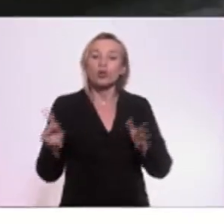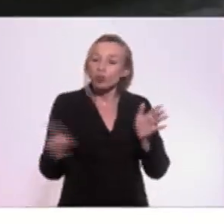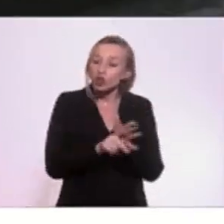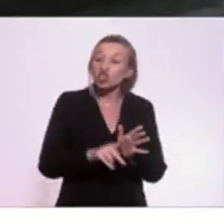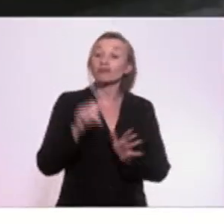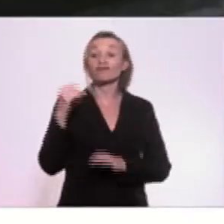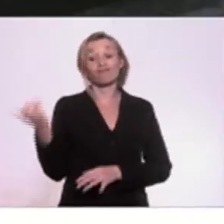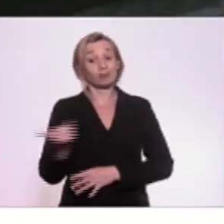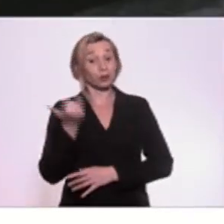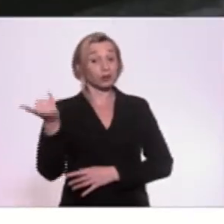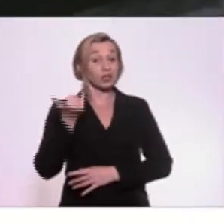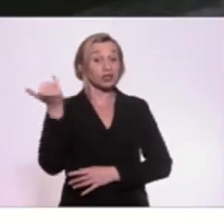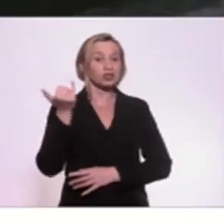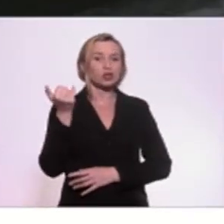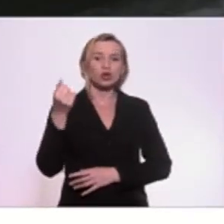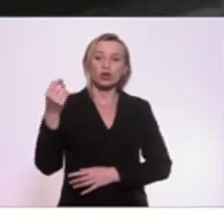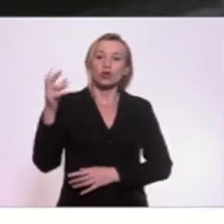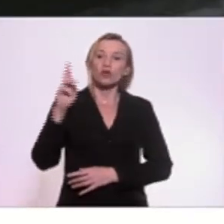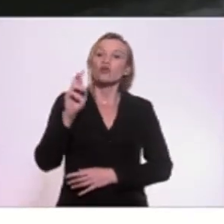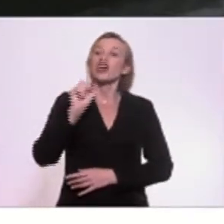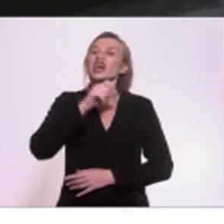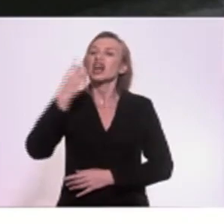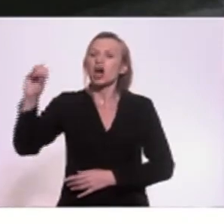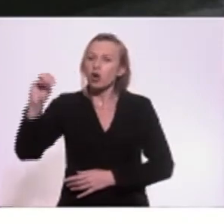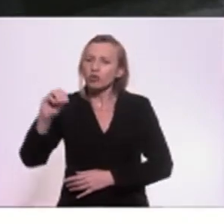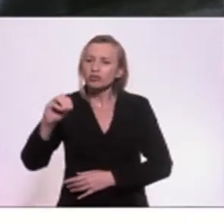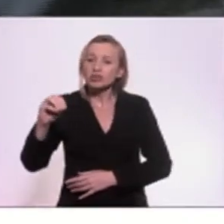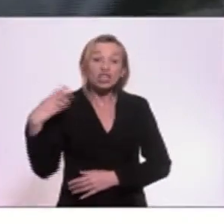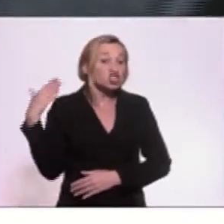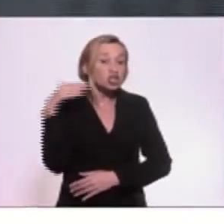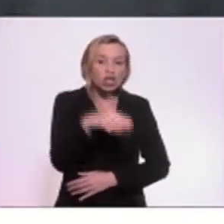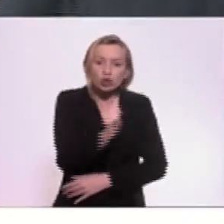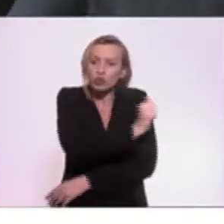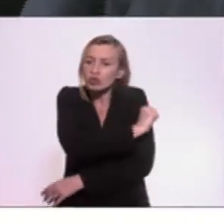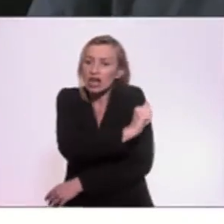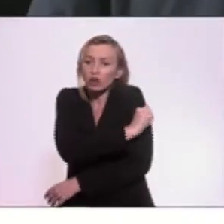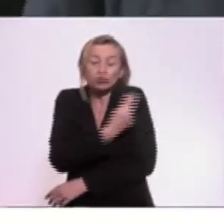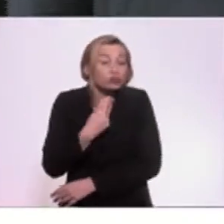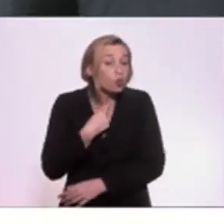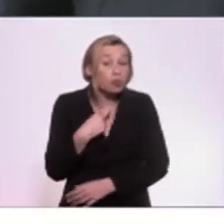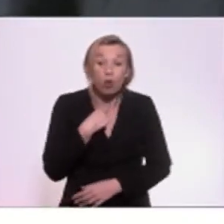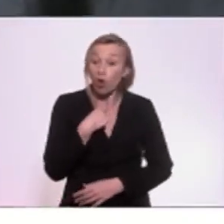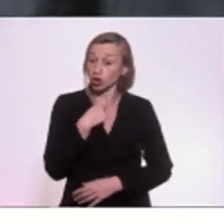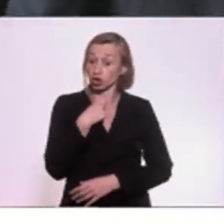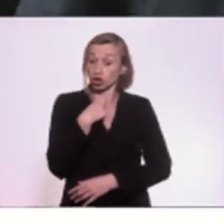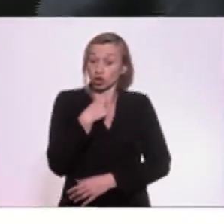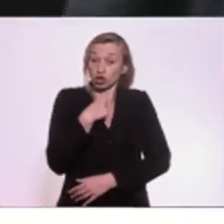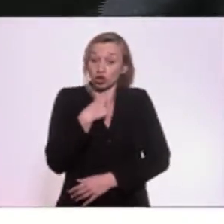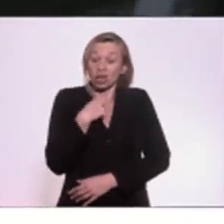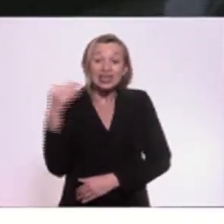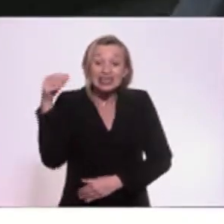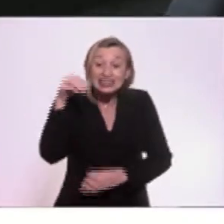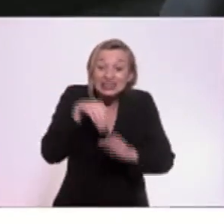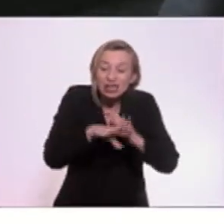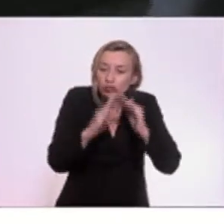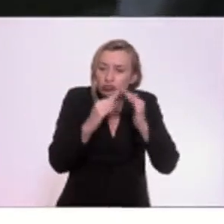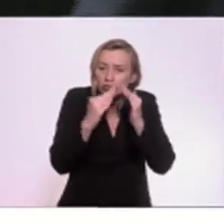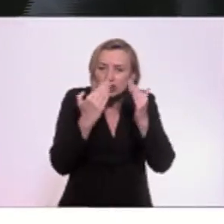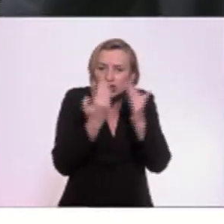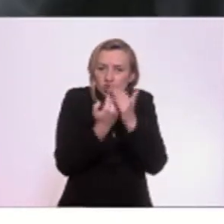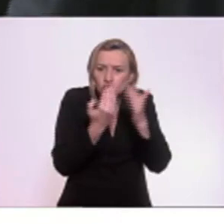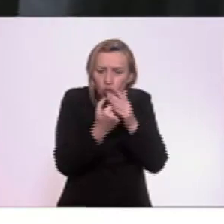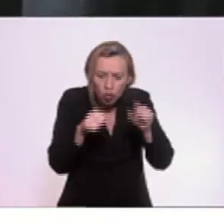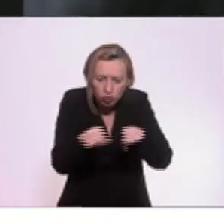muito importante. O verão está chegando e os nossos alunos não podem mais ficar nas suas salas de aulas